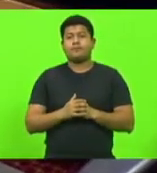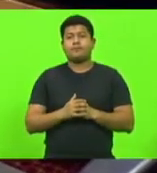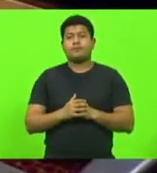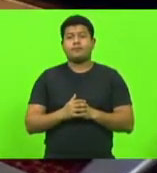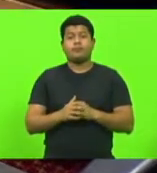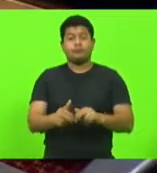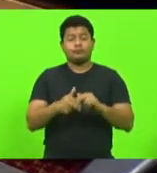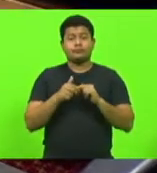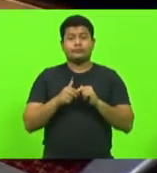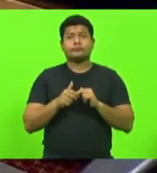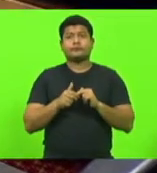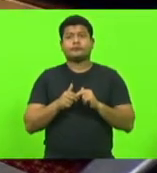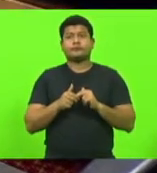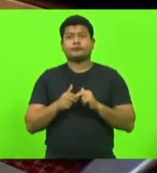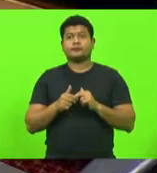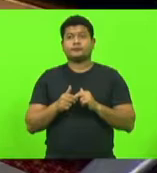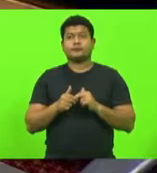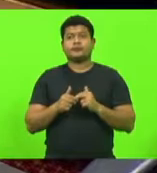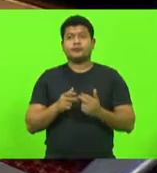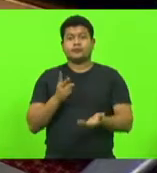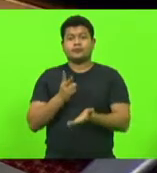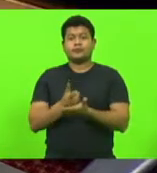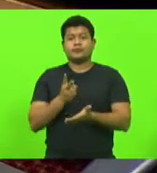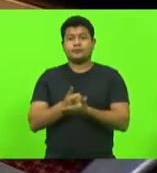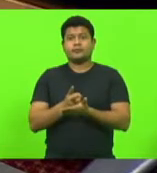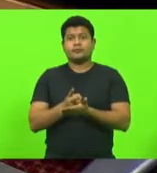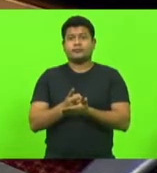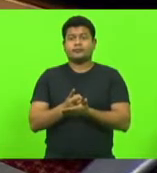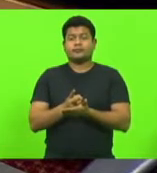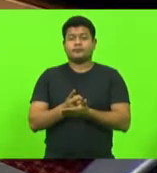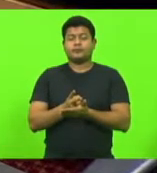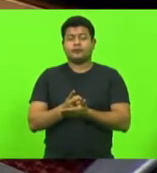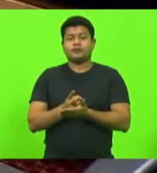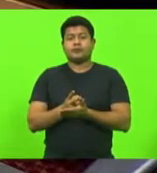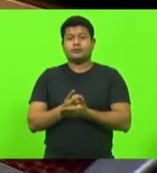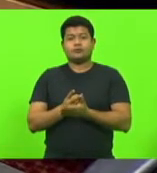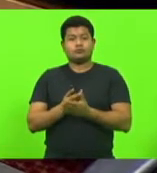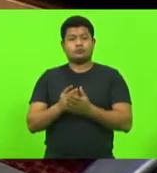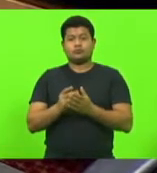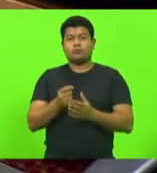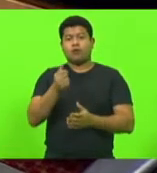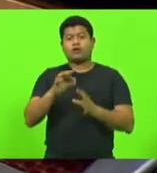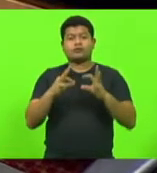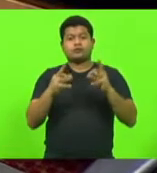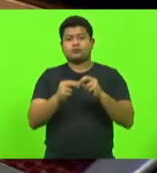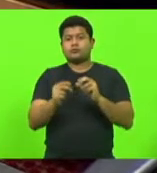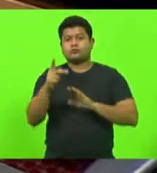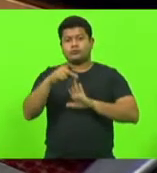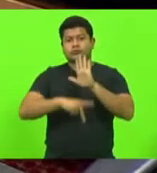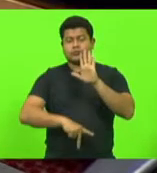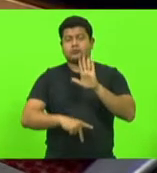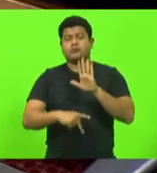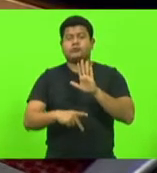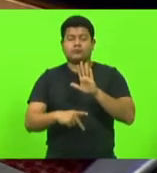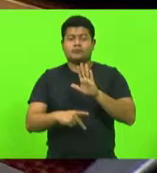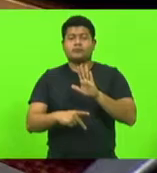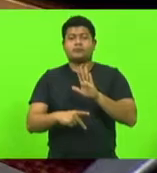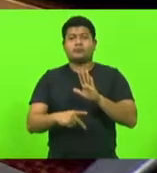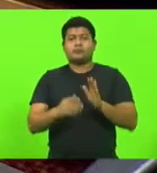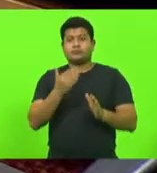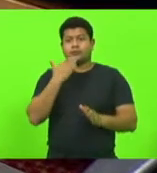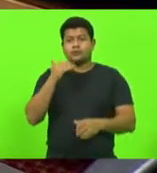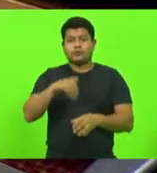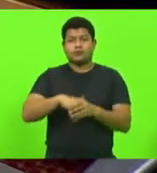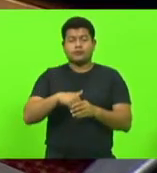por isso vai ser mantido parte, boa parte do projeto. E a gente pede aqui o voto 1